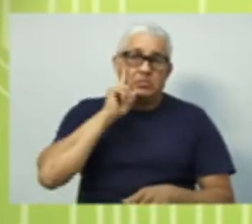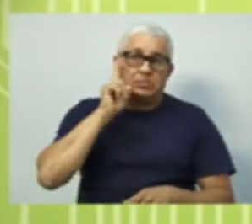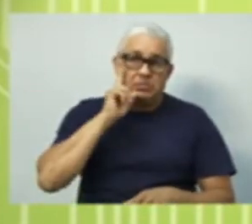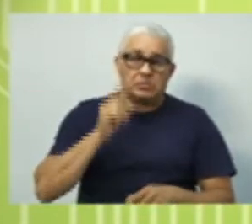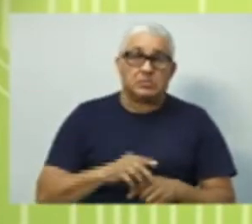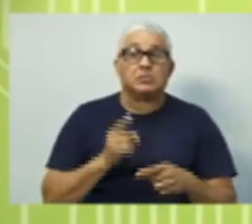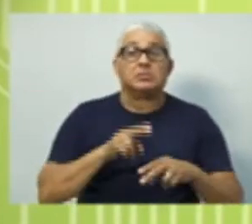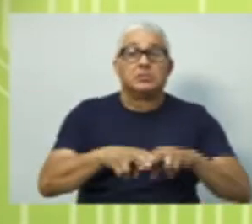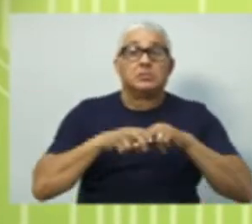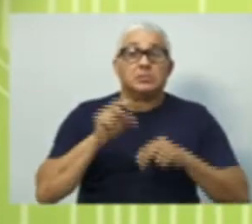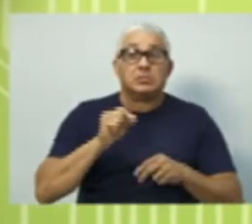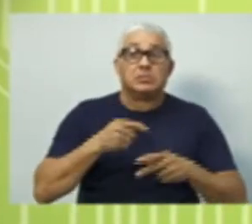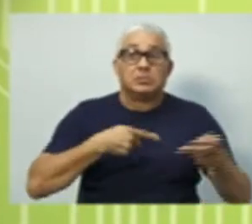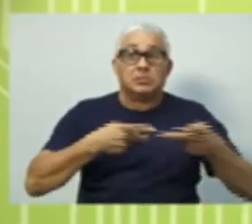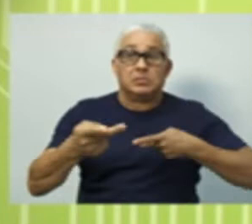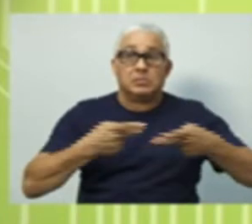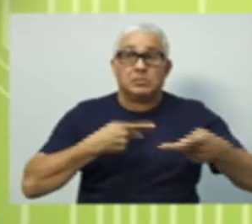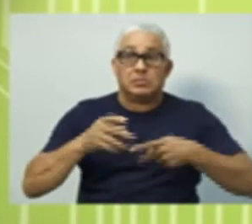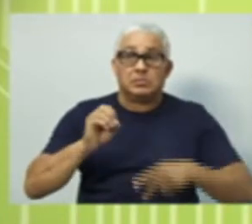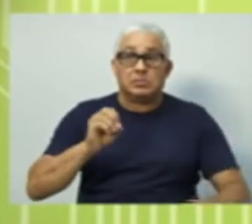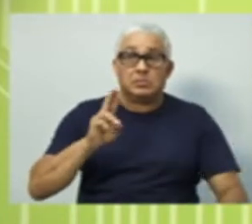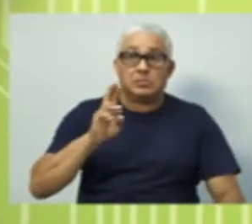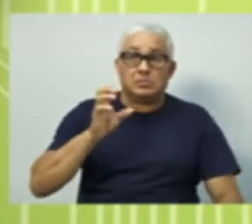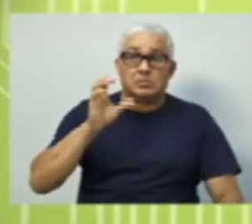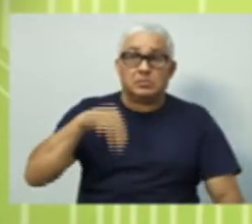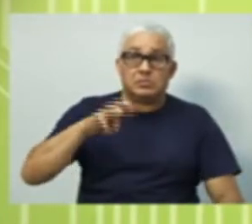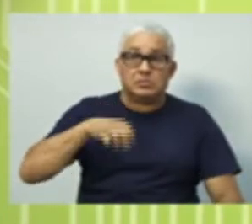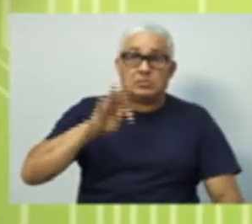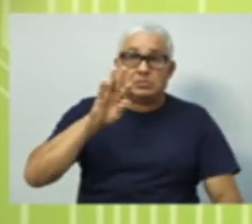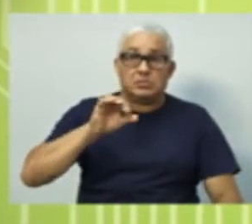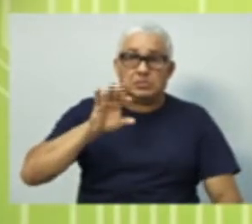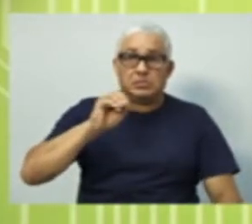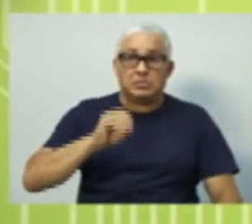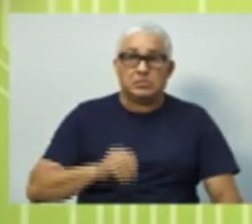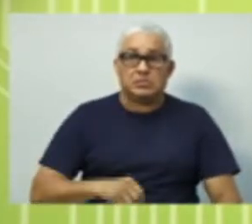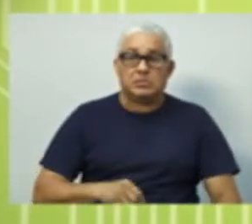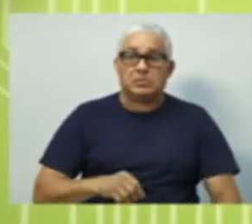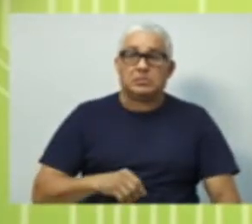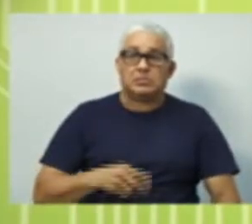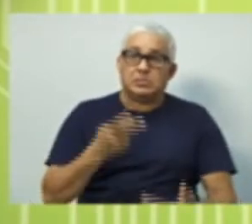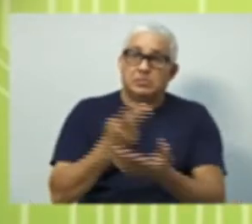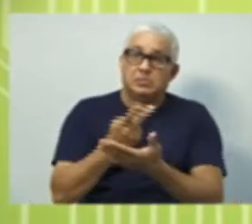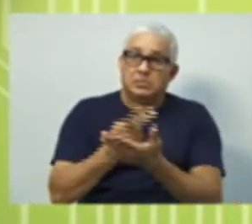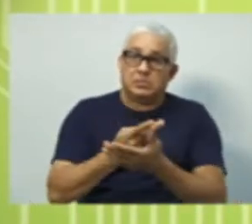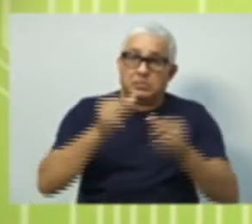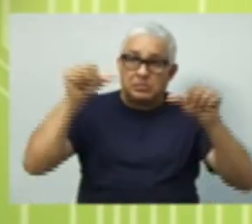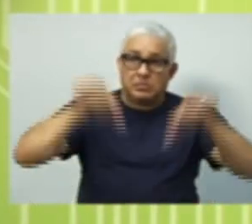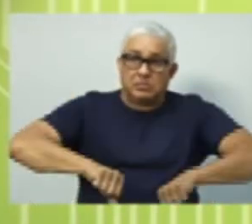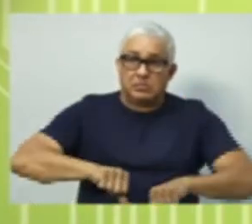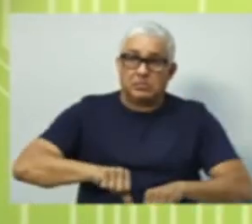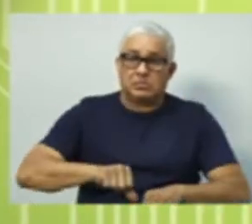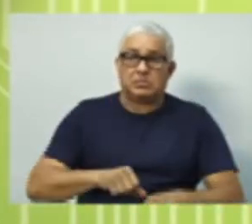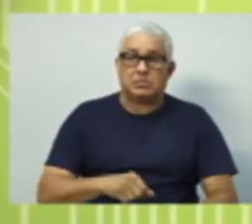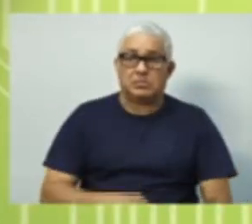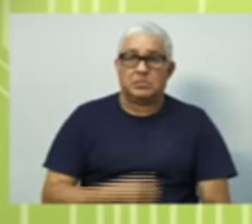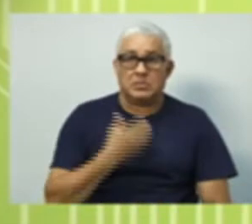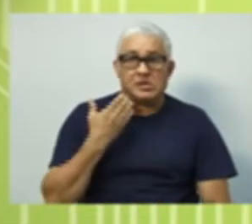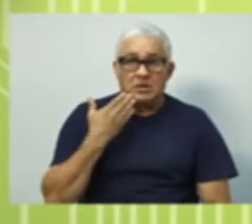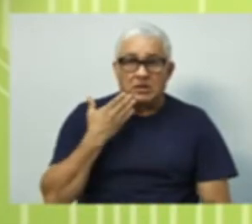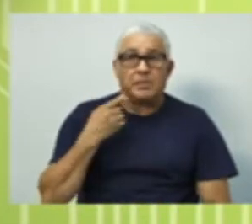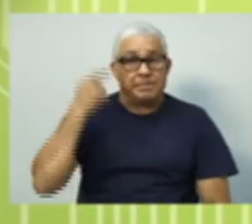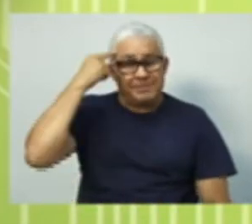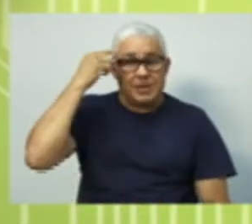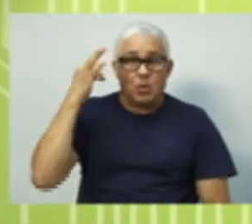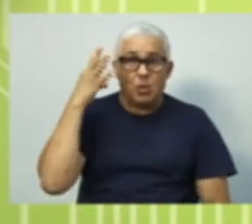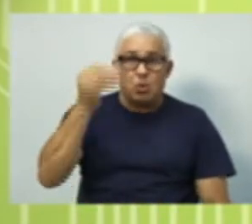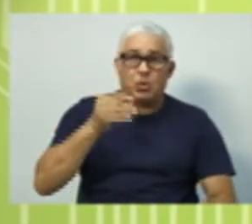você vai se divertir, vai gastar à vontade e você no fim, você quando volta, está devendo tudo ao banco. Então você passa o